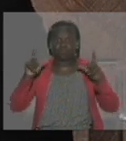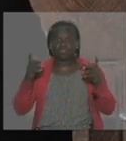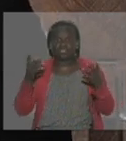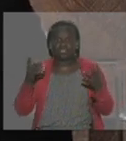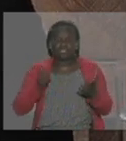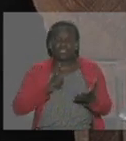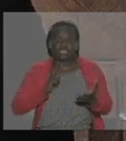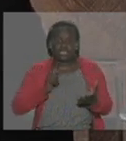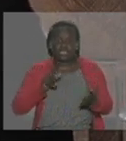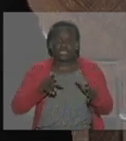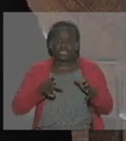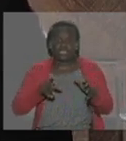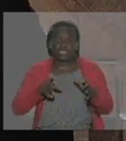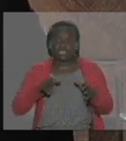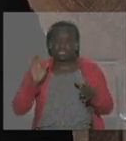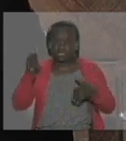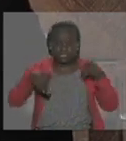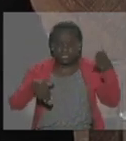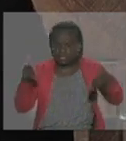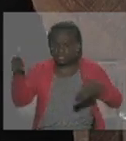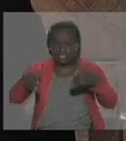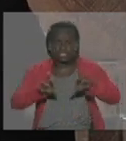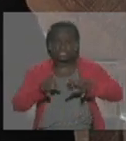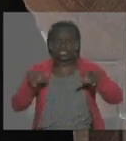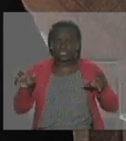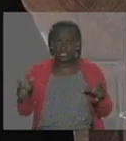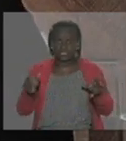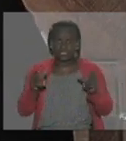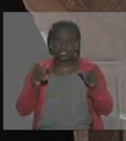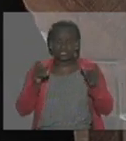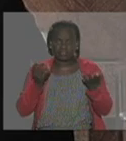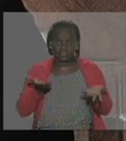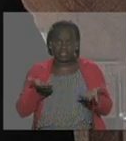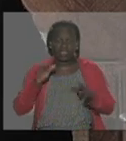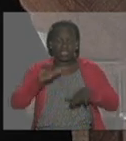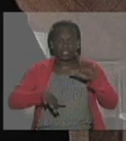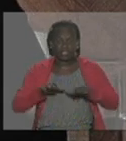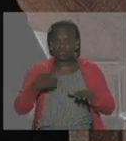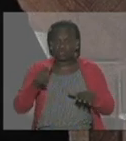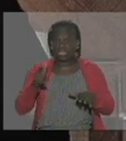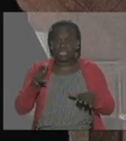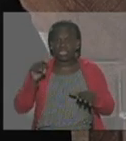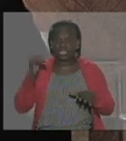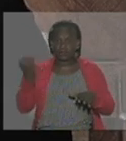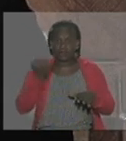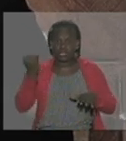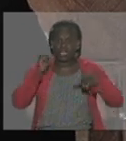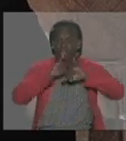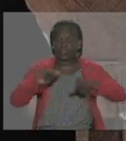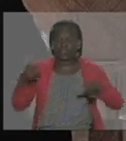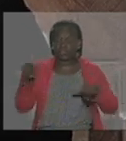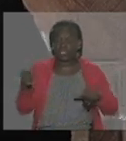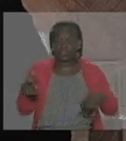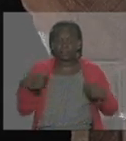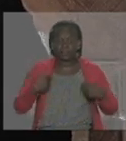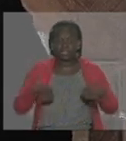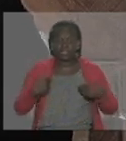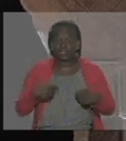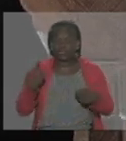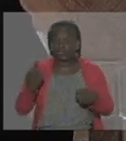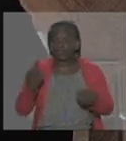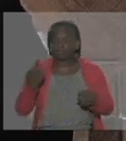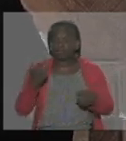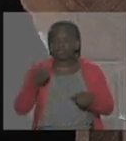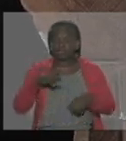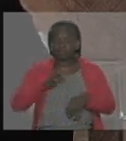eh tem diversos enfoques para aquele tema e às vezes você não tem uma notícia tão forte assim você tem que